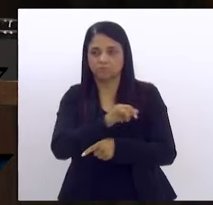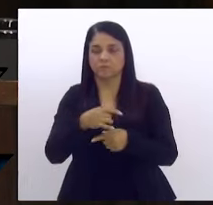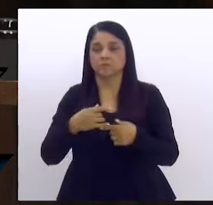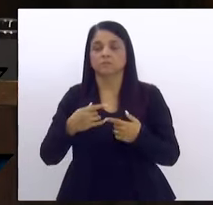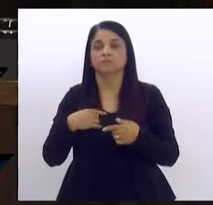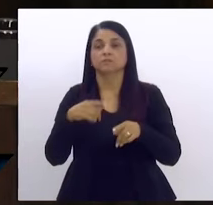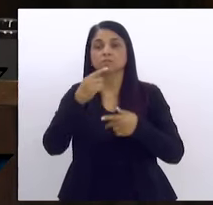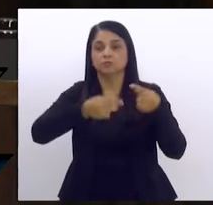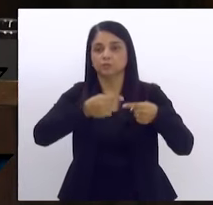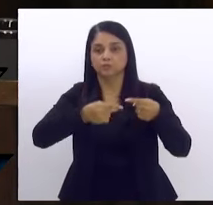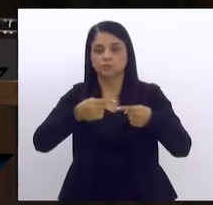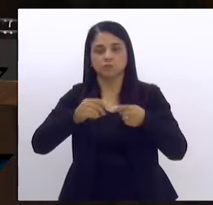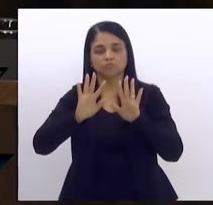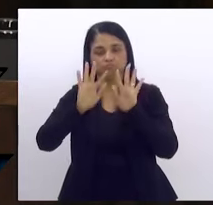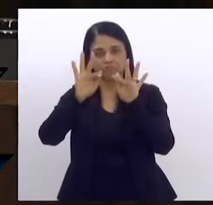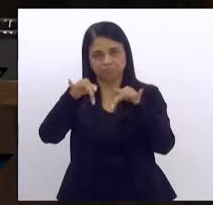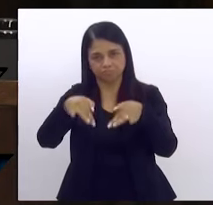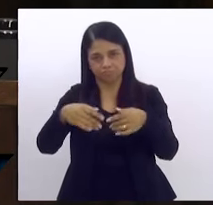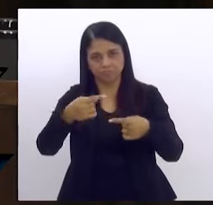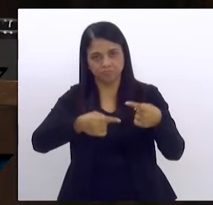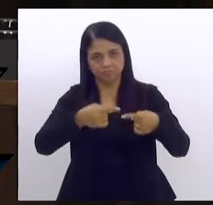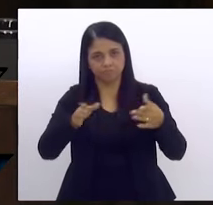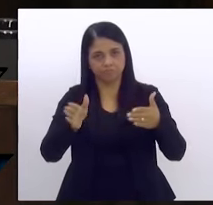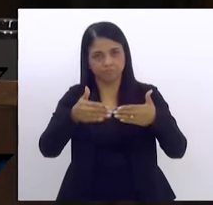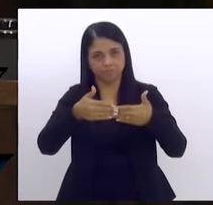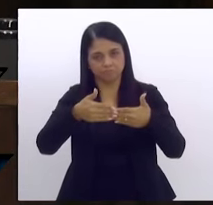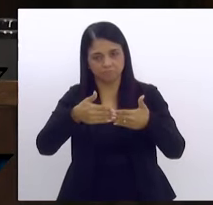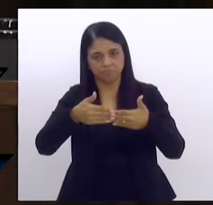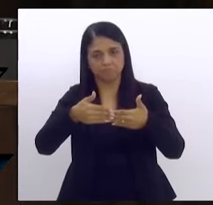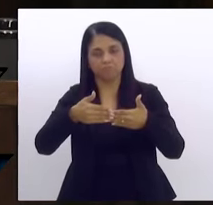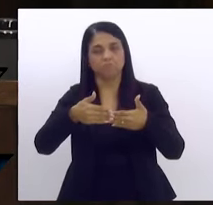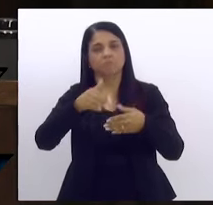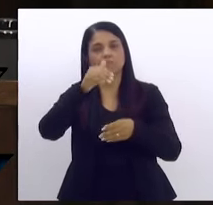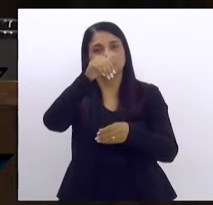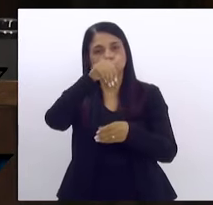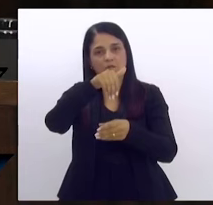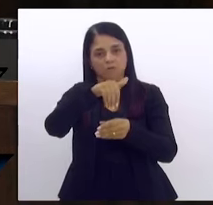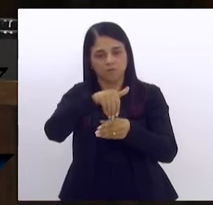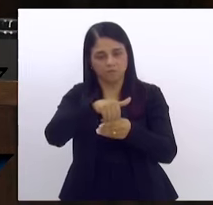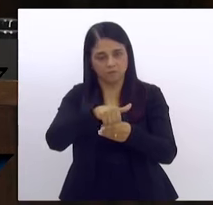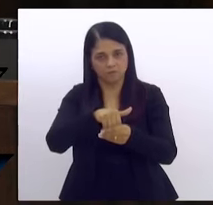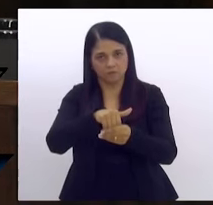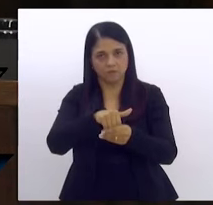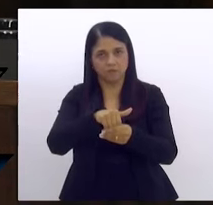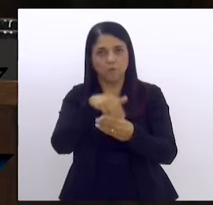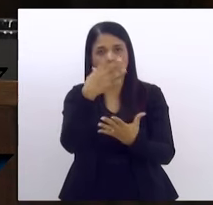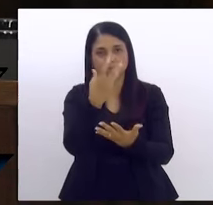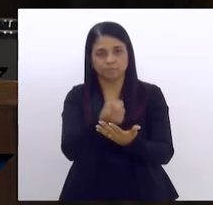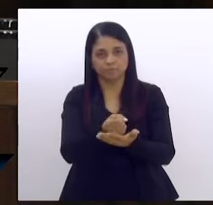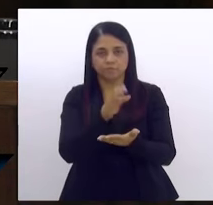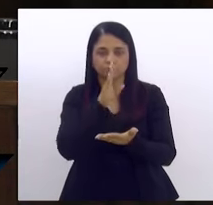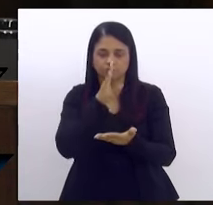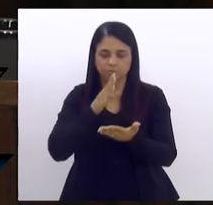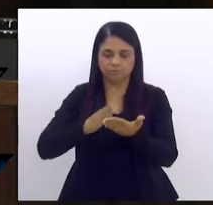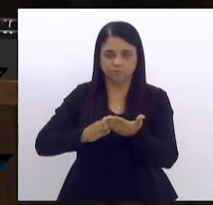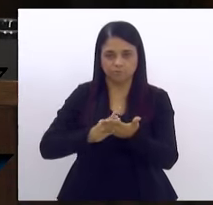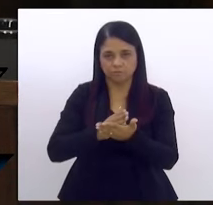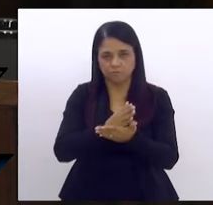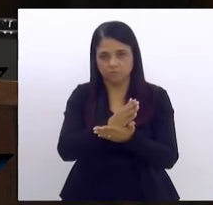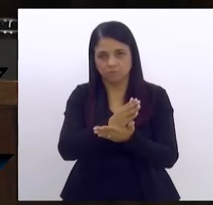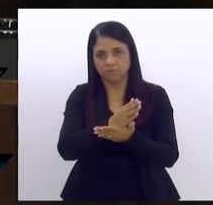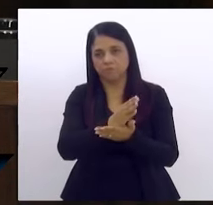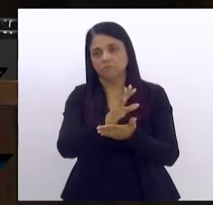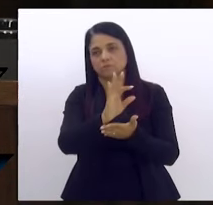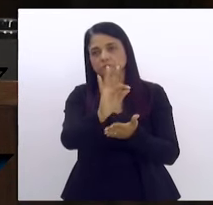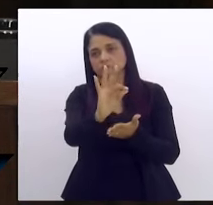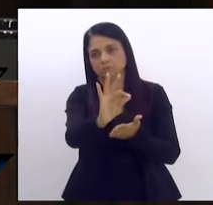Em discussão. Não havendo mais quem queira discutir, encerrada a discussão, em votação, senhores que aprovam,